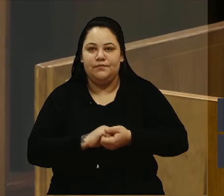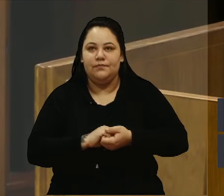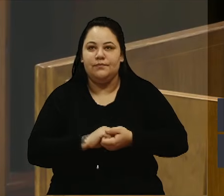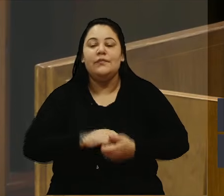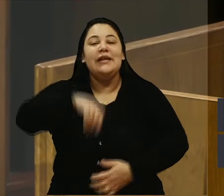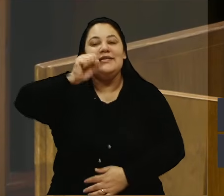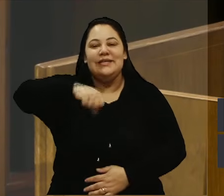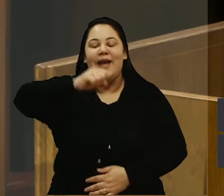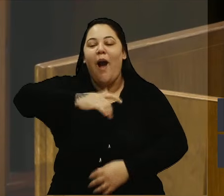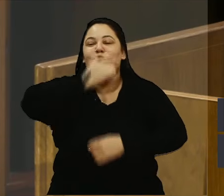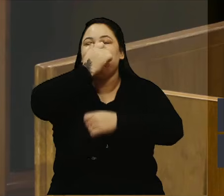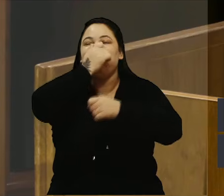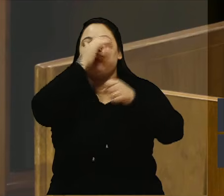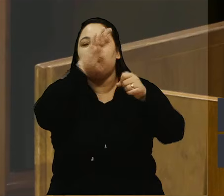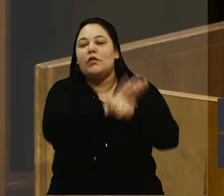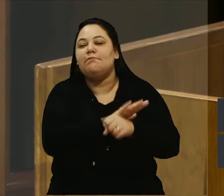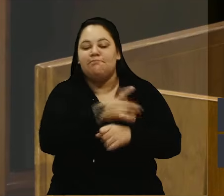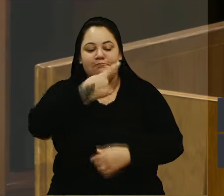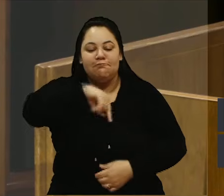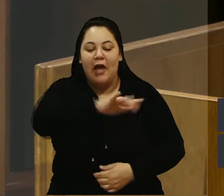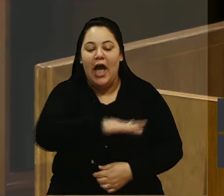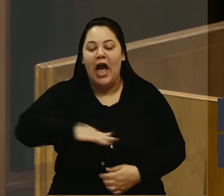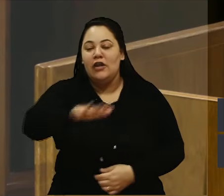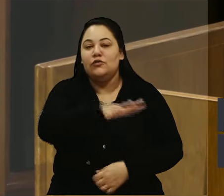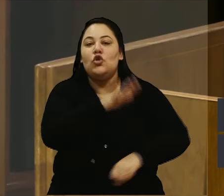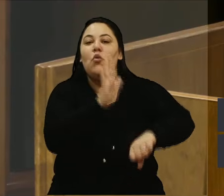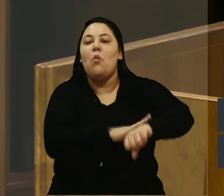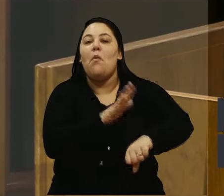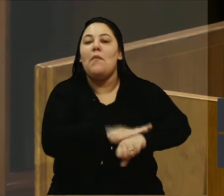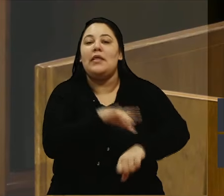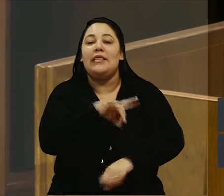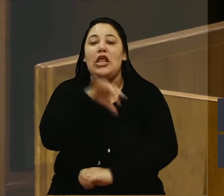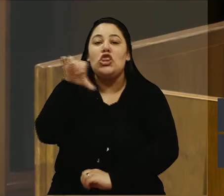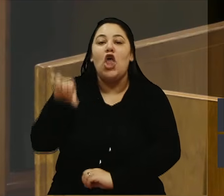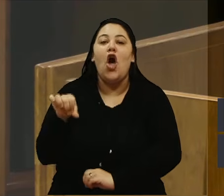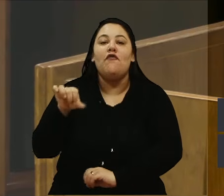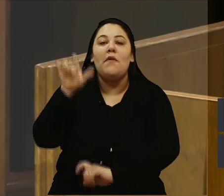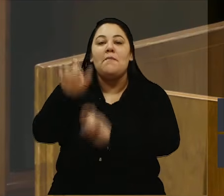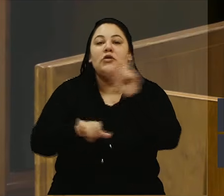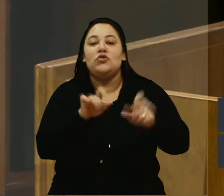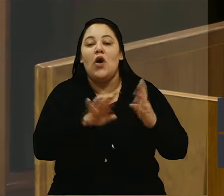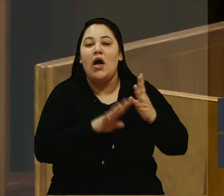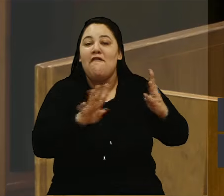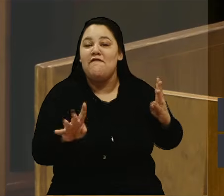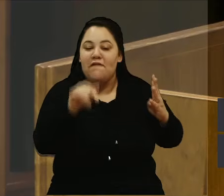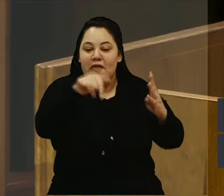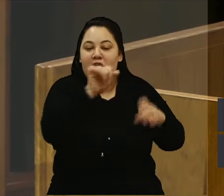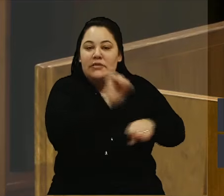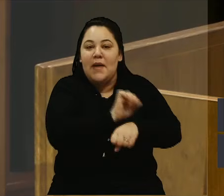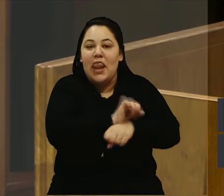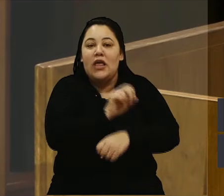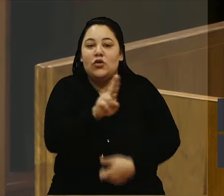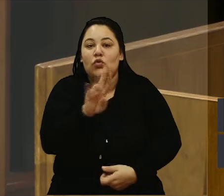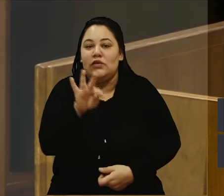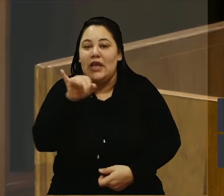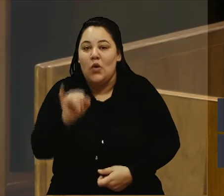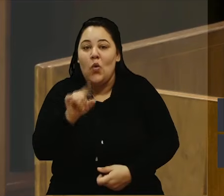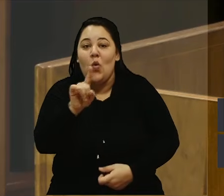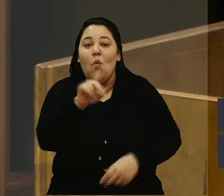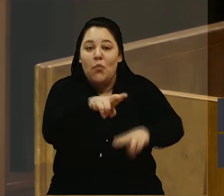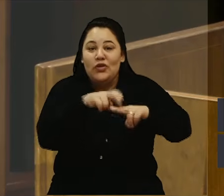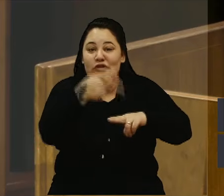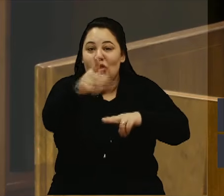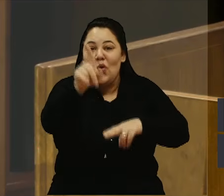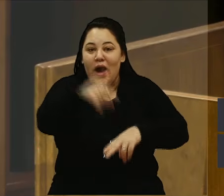com superlotação em nossas áreas e no momento estamos com 9 pacientes aguardando leito de UTI. Por isso que a cirurgia foi